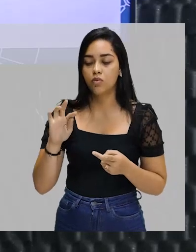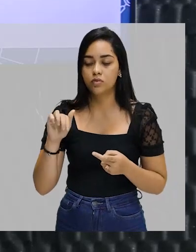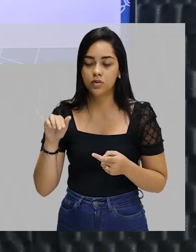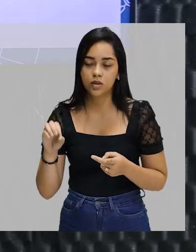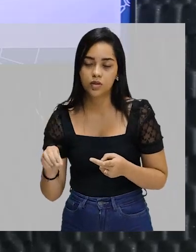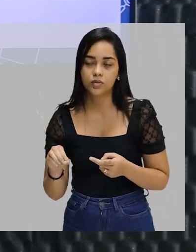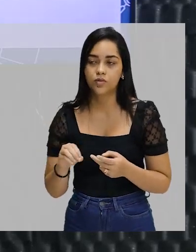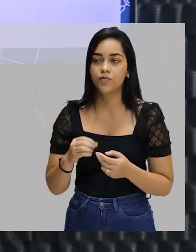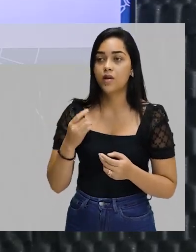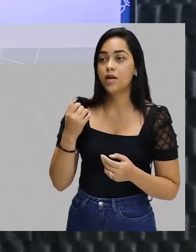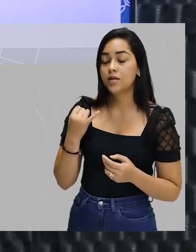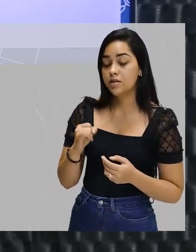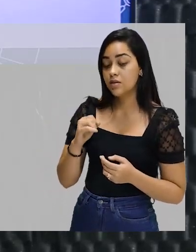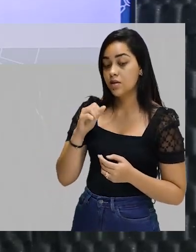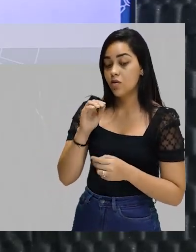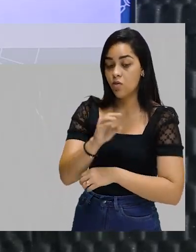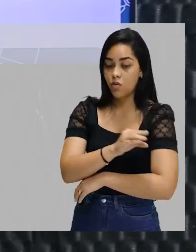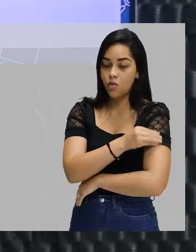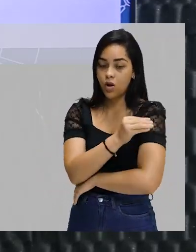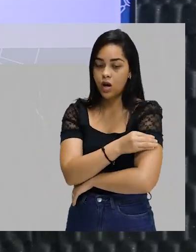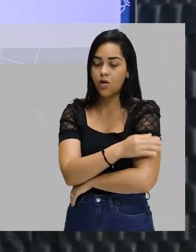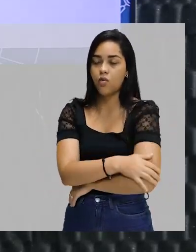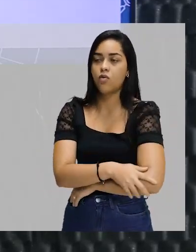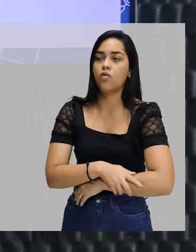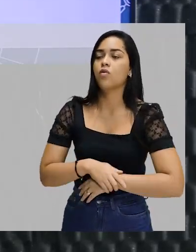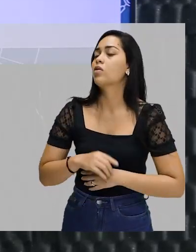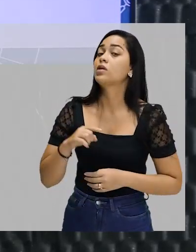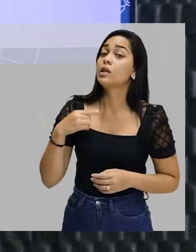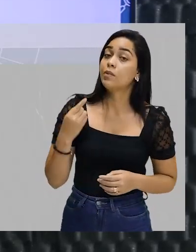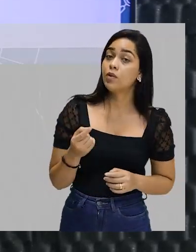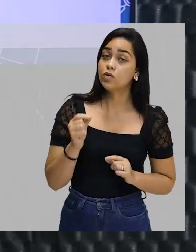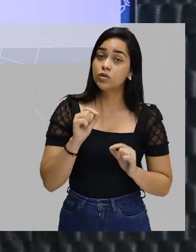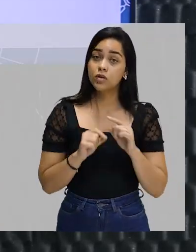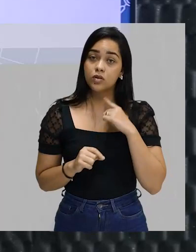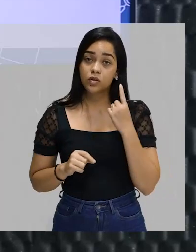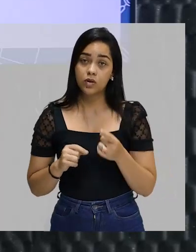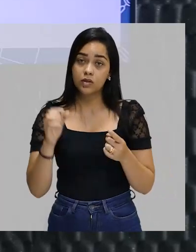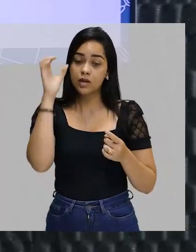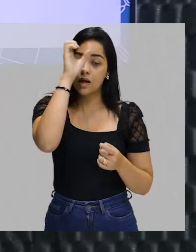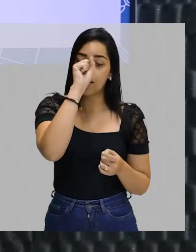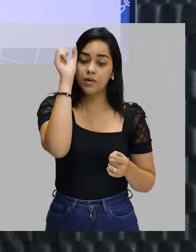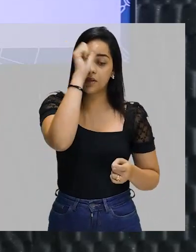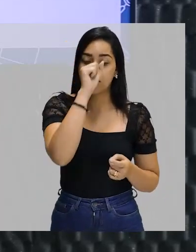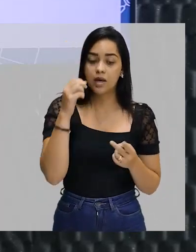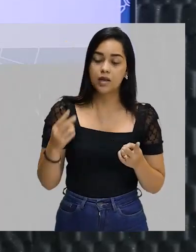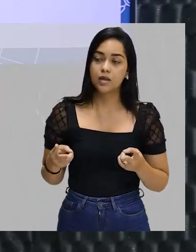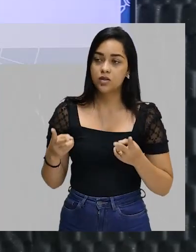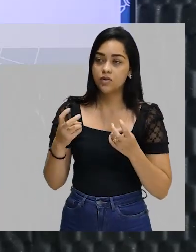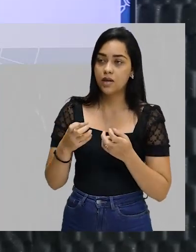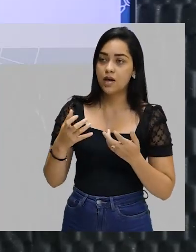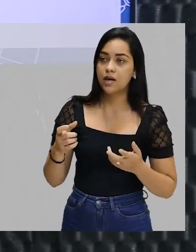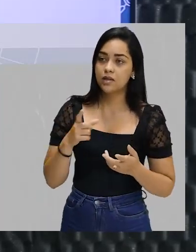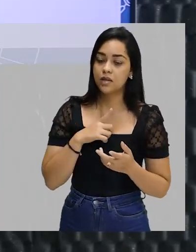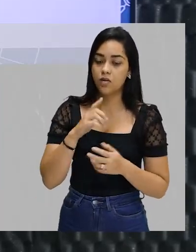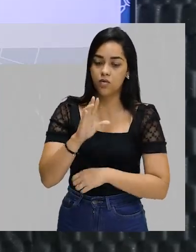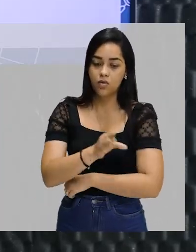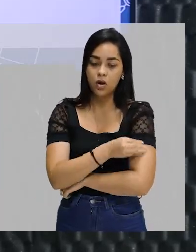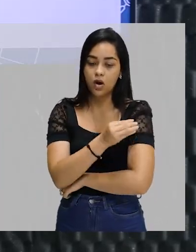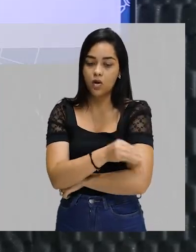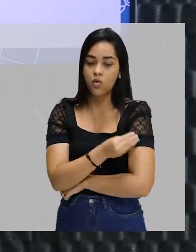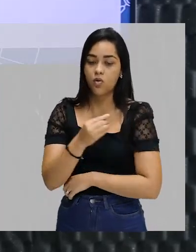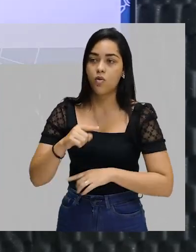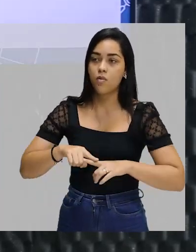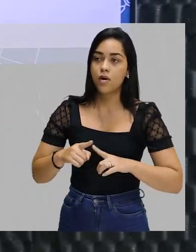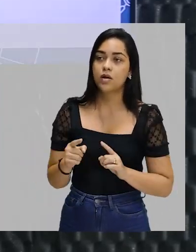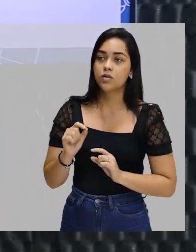turminha? Se for um álcool, né, mais para frente, nós vamos aprender a identificar o álcool. Mas é